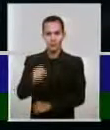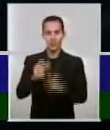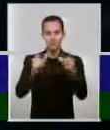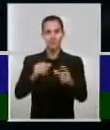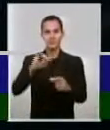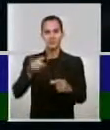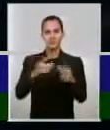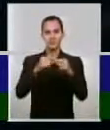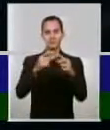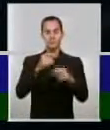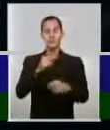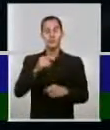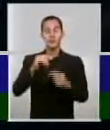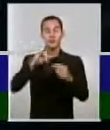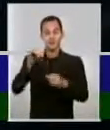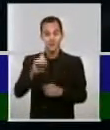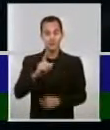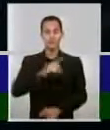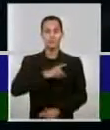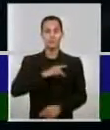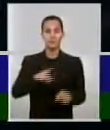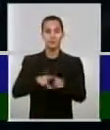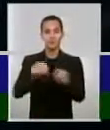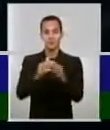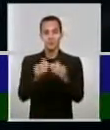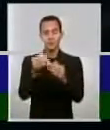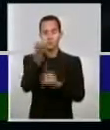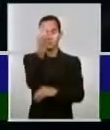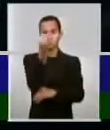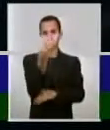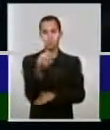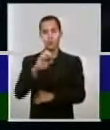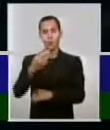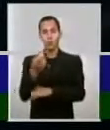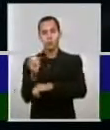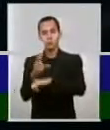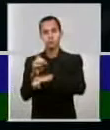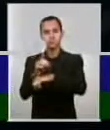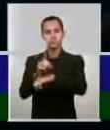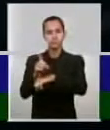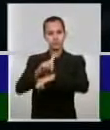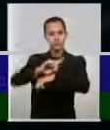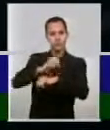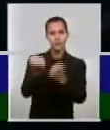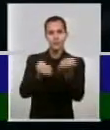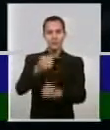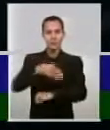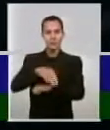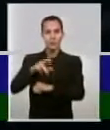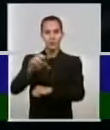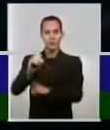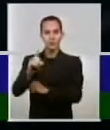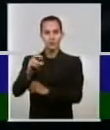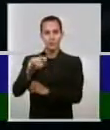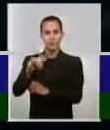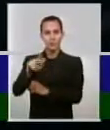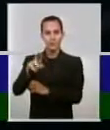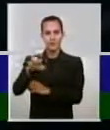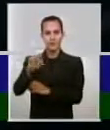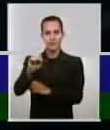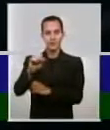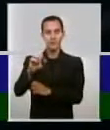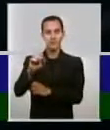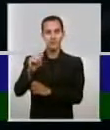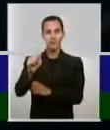Palmeiras. Também solicita a instalação de semáforo ou redutor de velocidade na Rua Rodrigues da Cunha, em frente aos